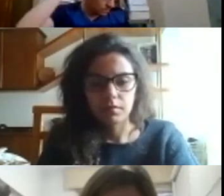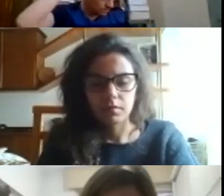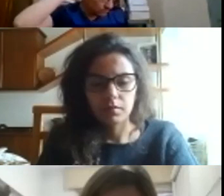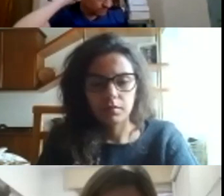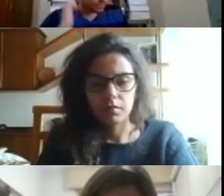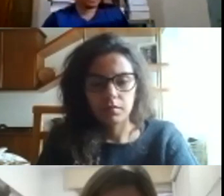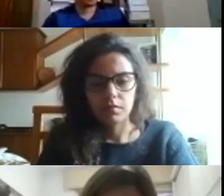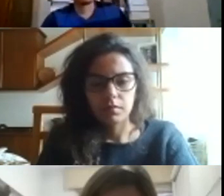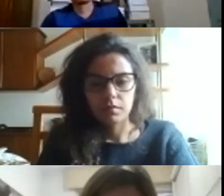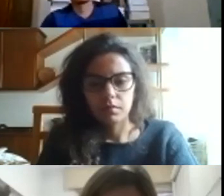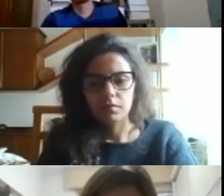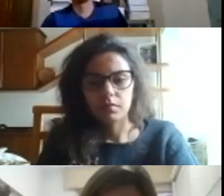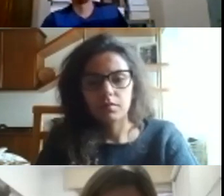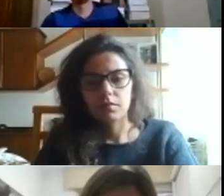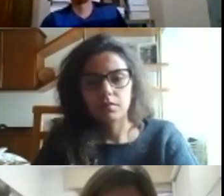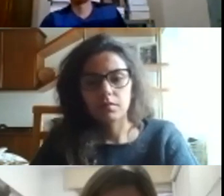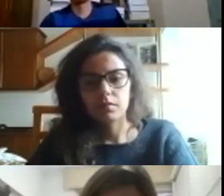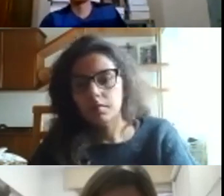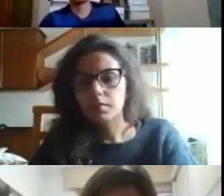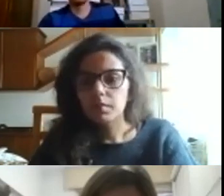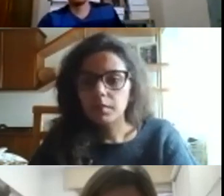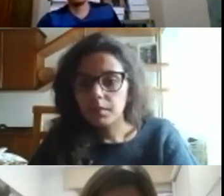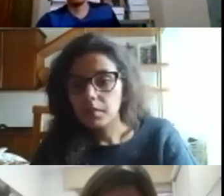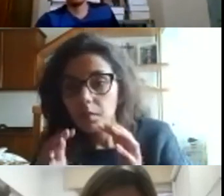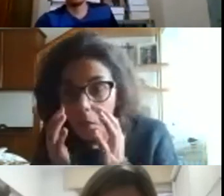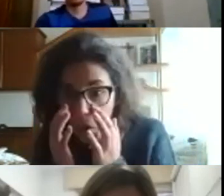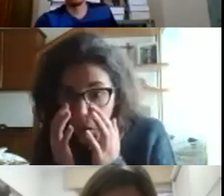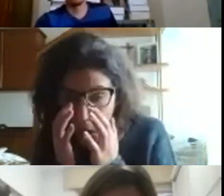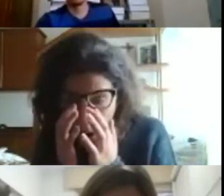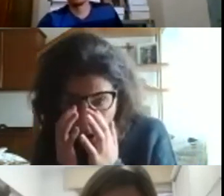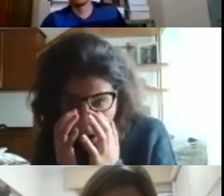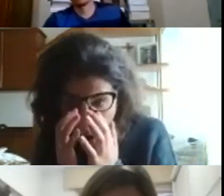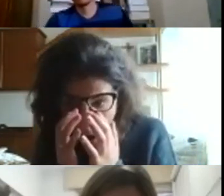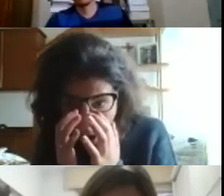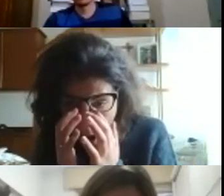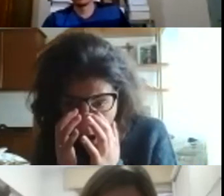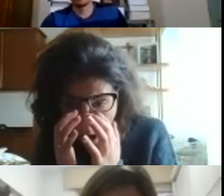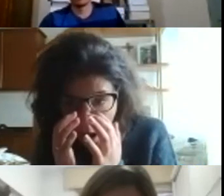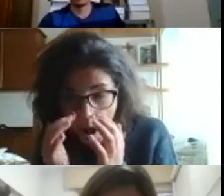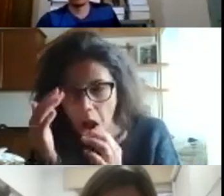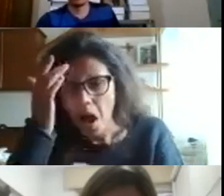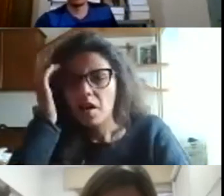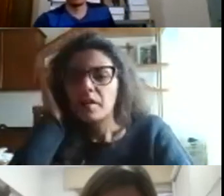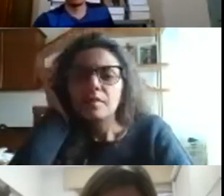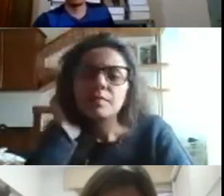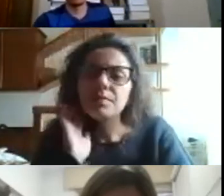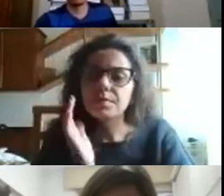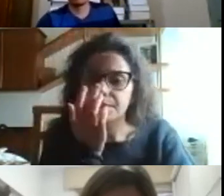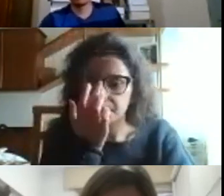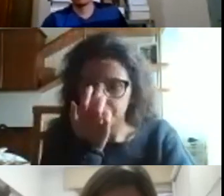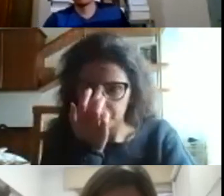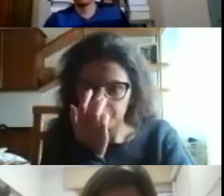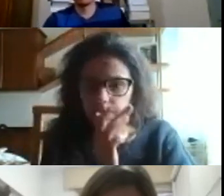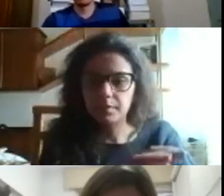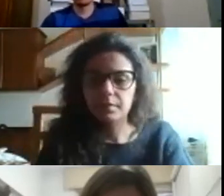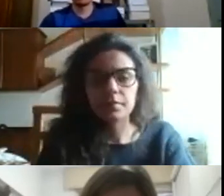assim, esta tensão que está agora em curso e que eu penso que seria expectável até, porque é assim que